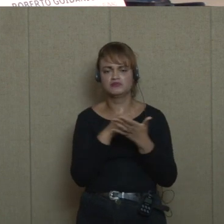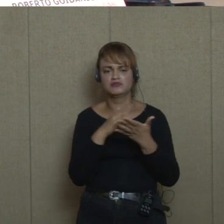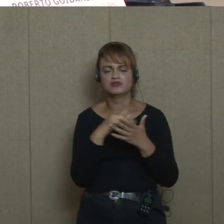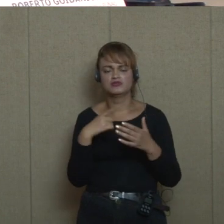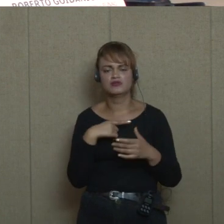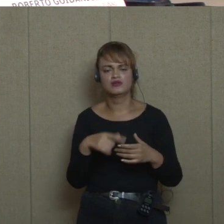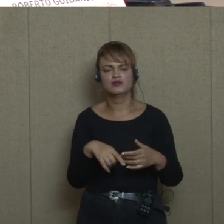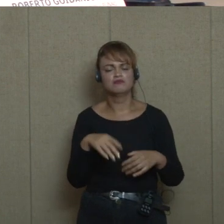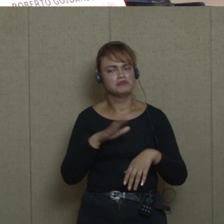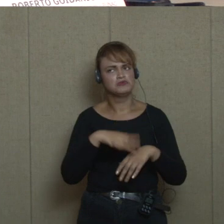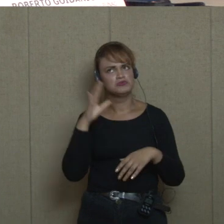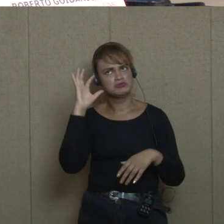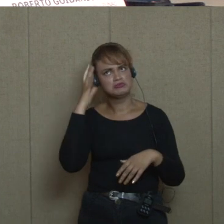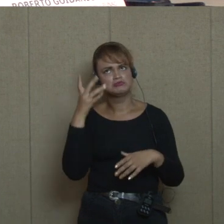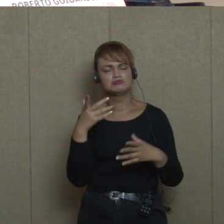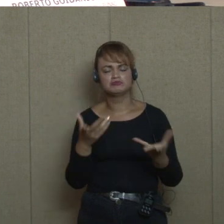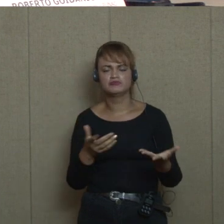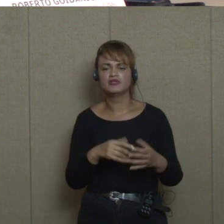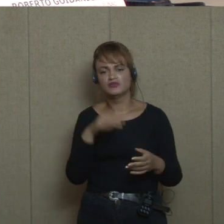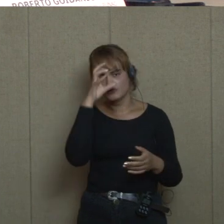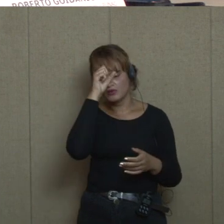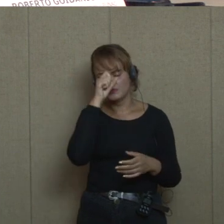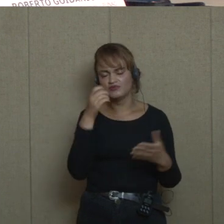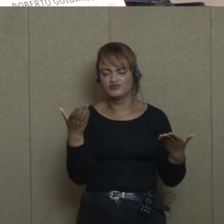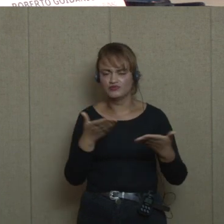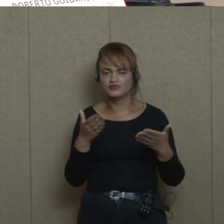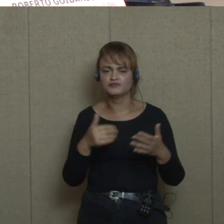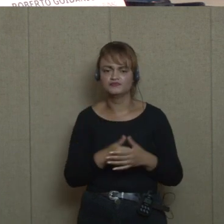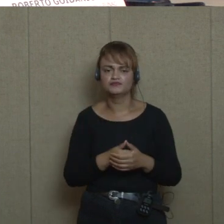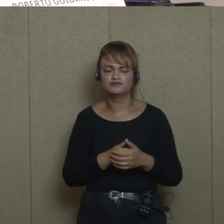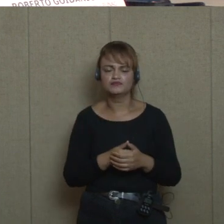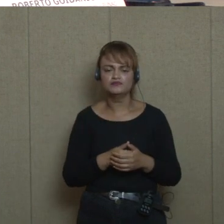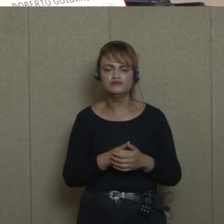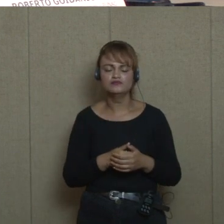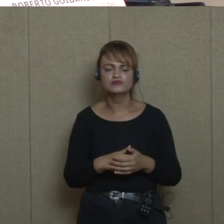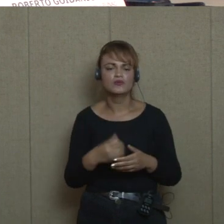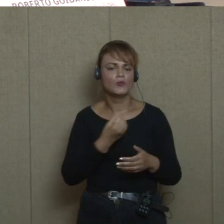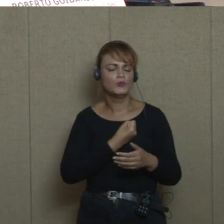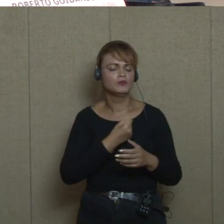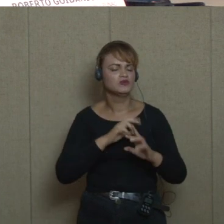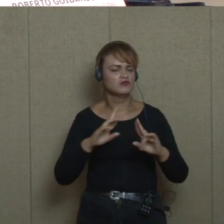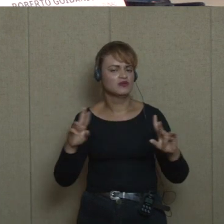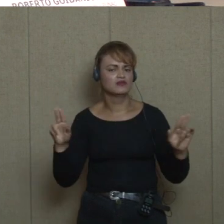definição das coisas. E isso é algo que eu aprendi hoje. Vocês têm um número de coisas,